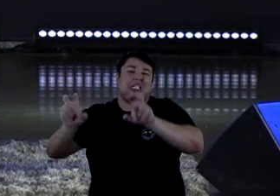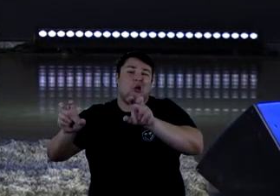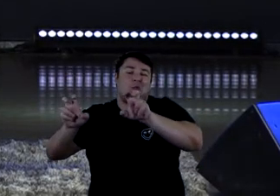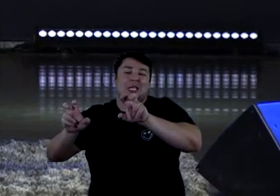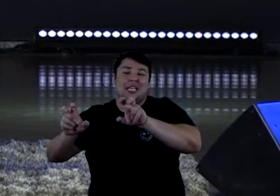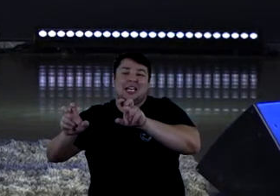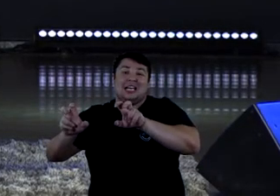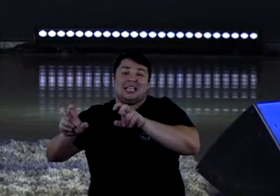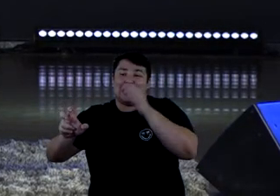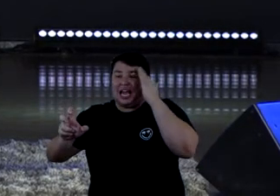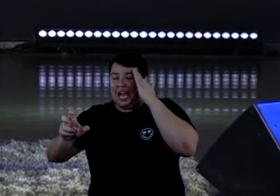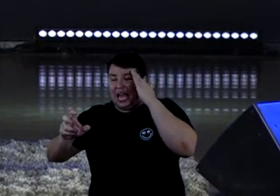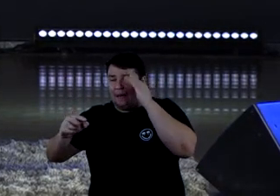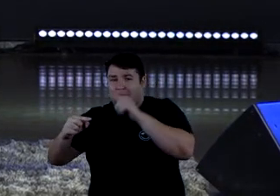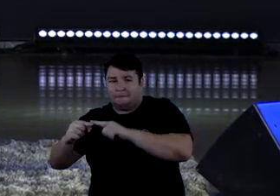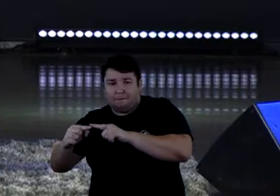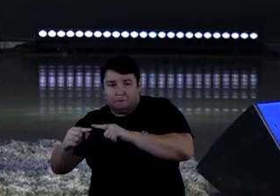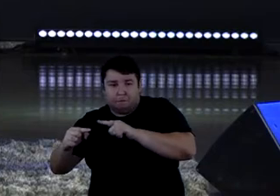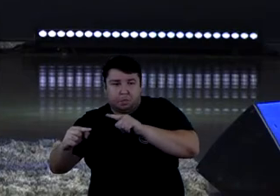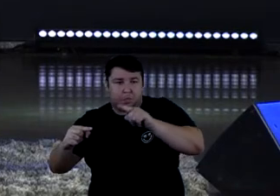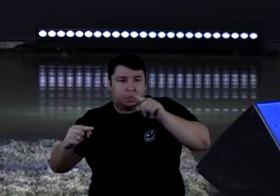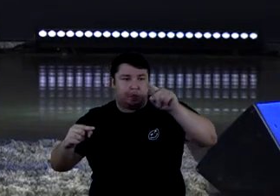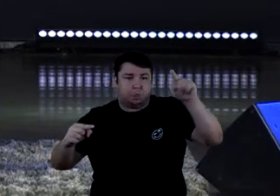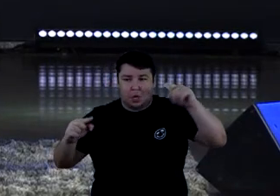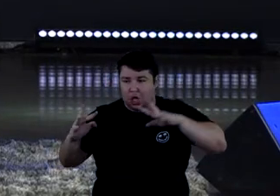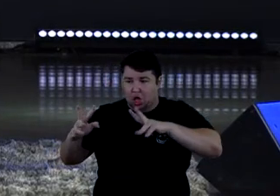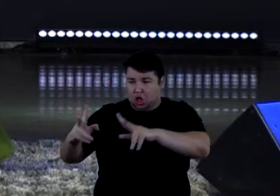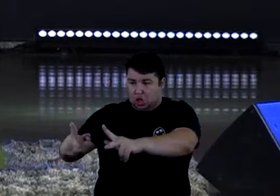Que todos nós viemos de um ancestral comum.